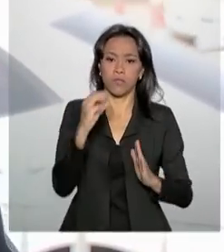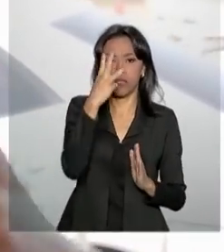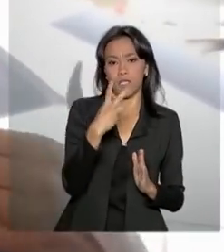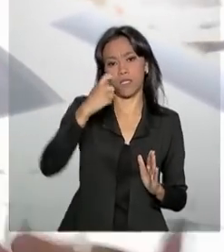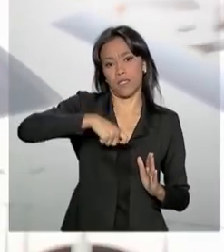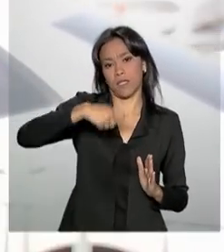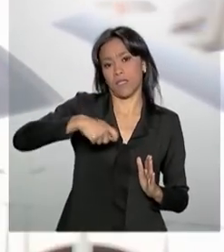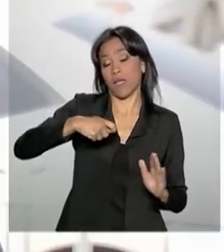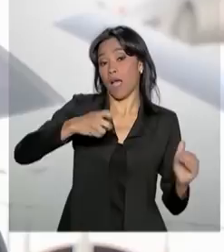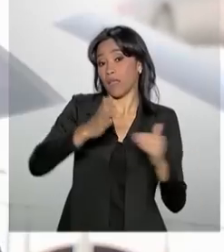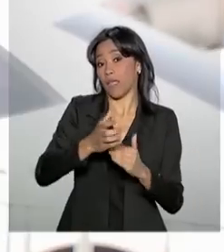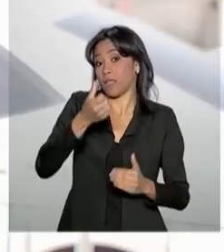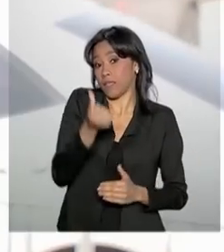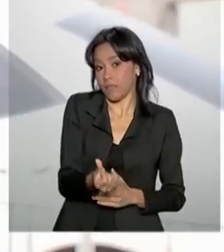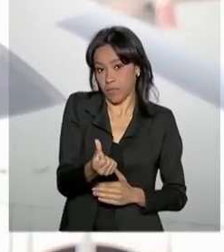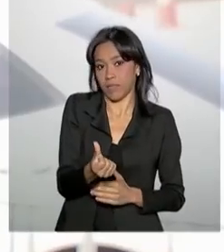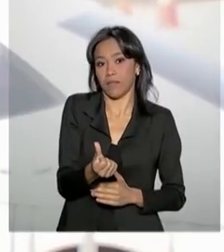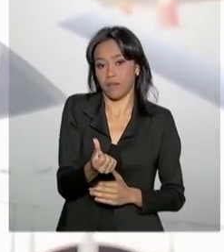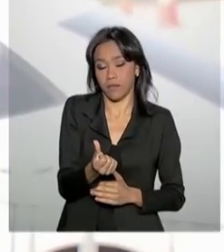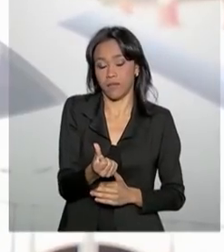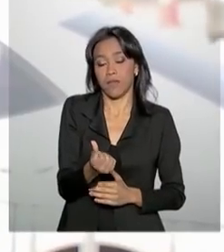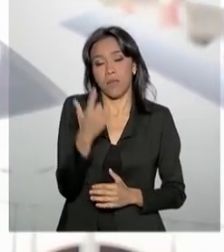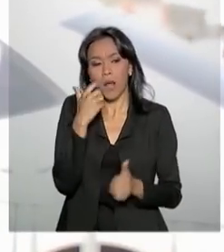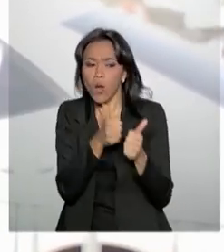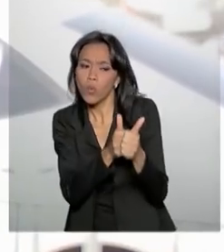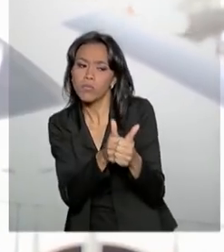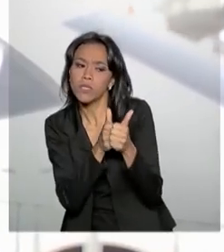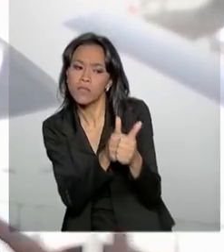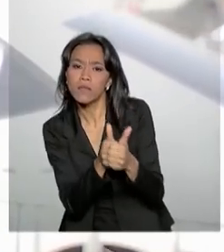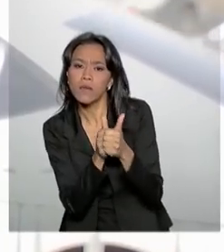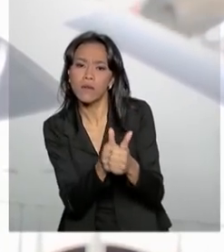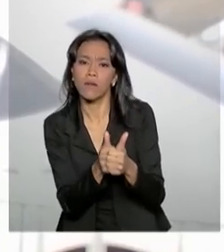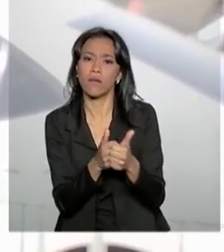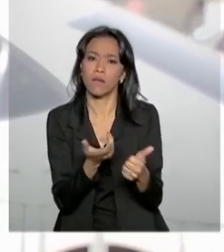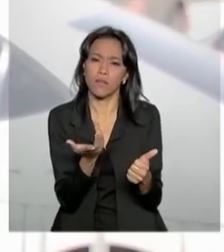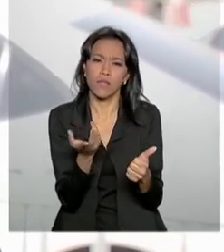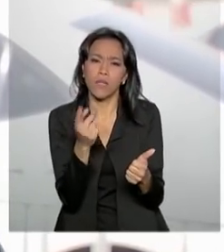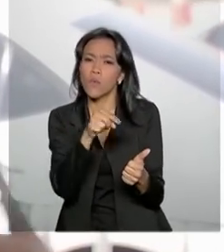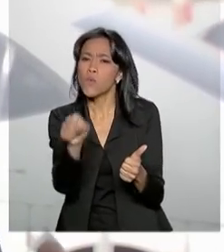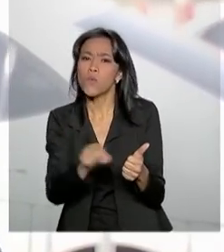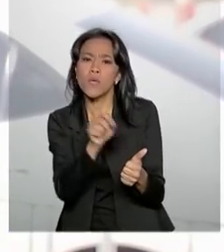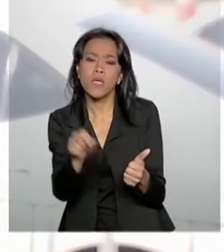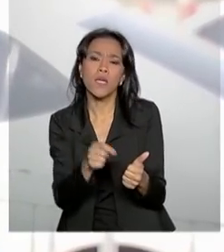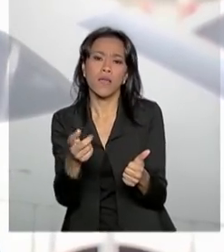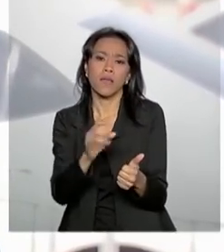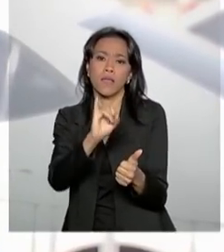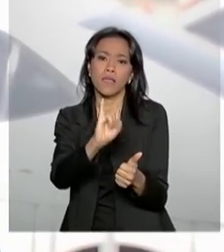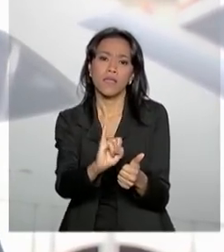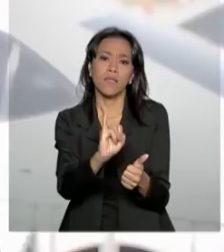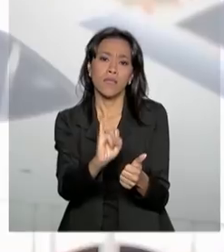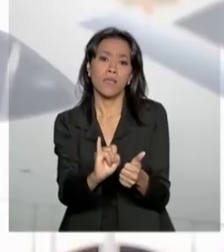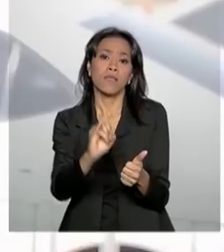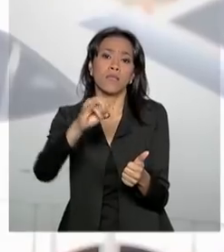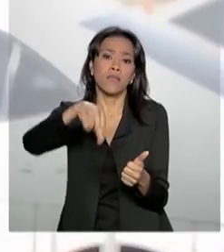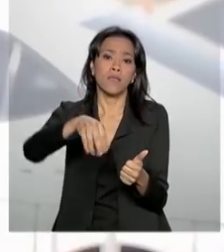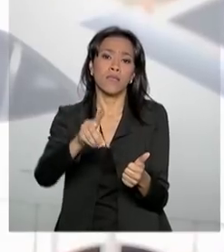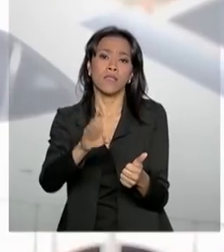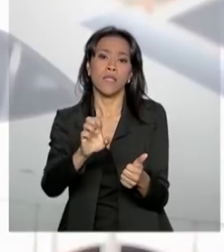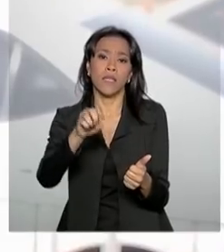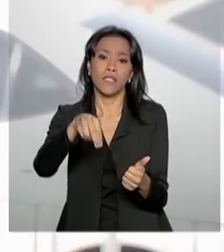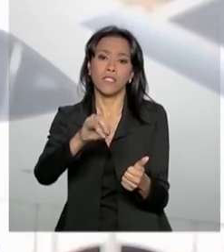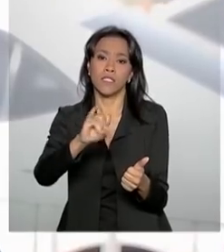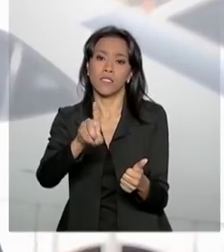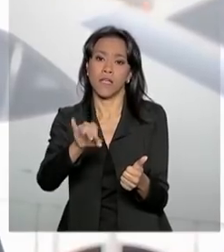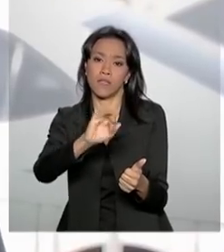para acompanhar o processo, enfim, de indenização e de assistência jurídica para assistência